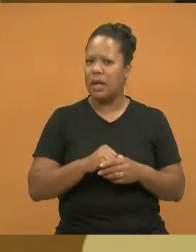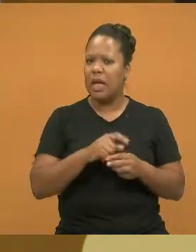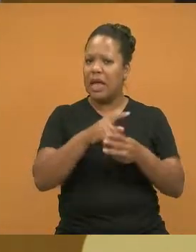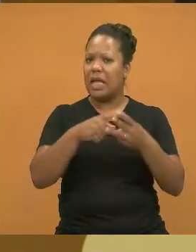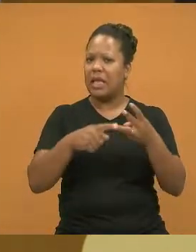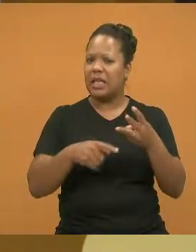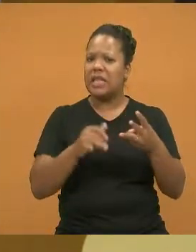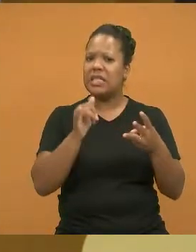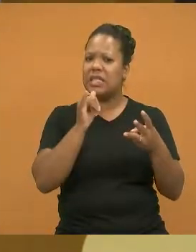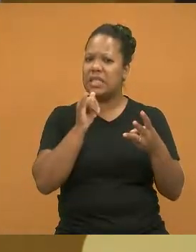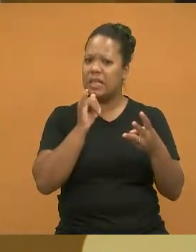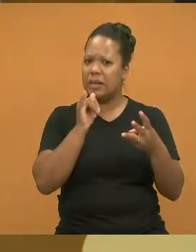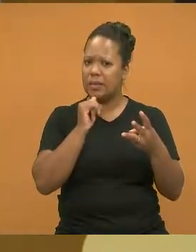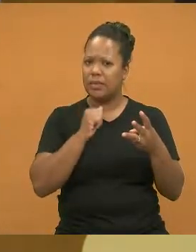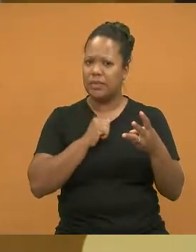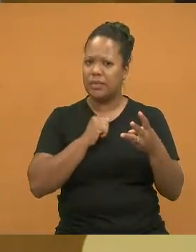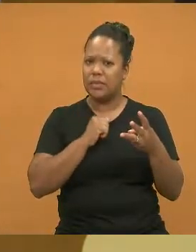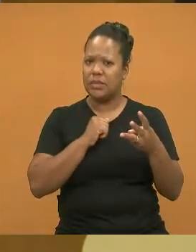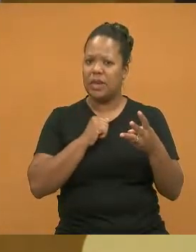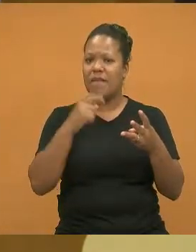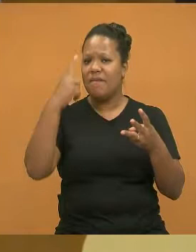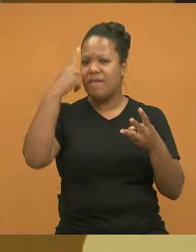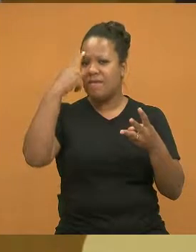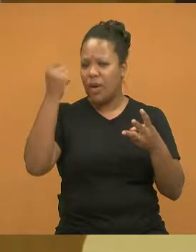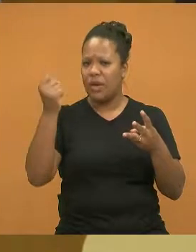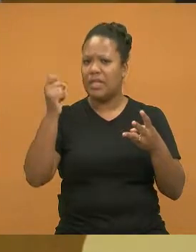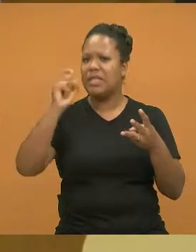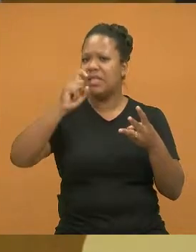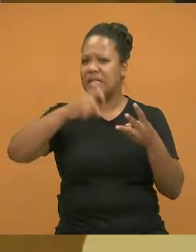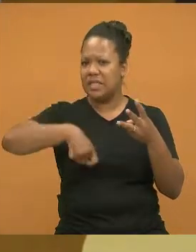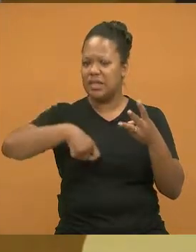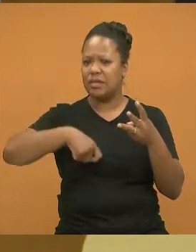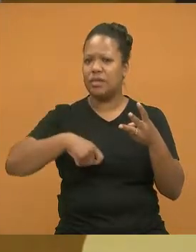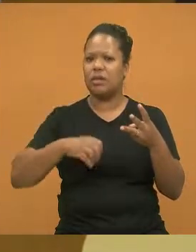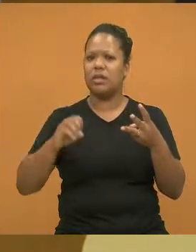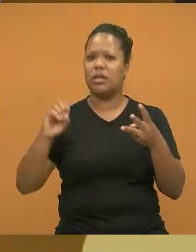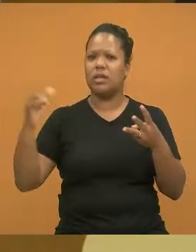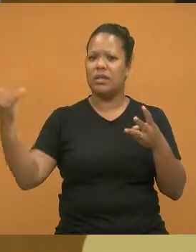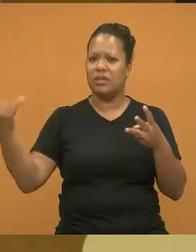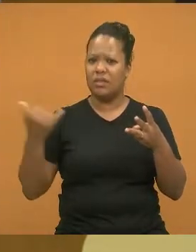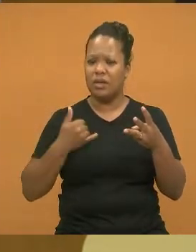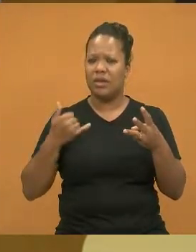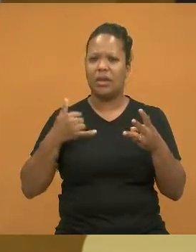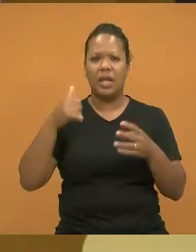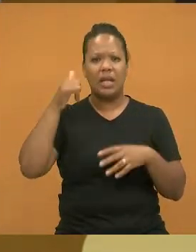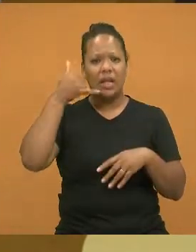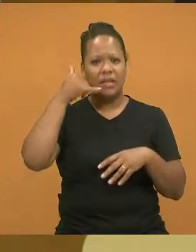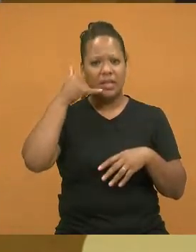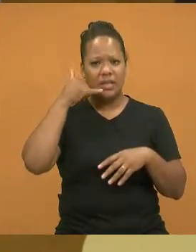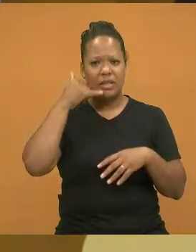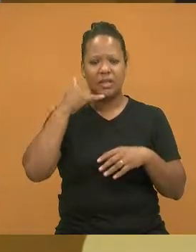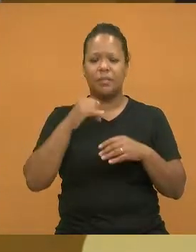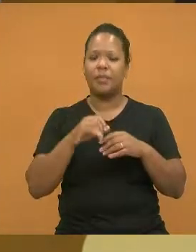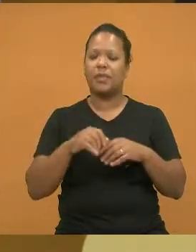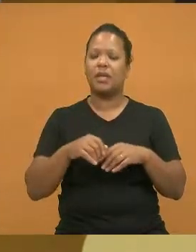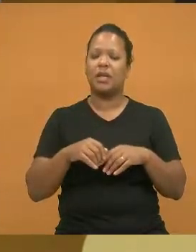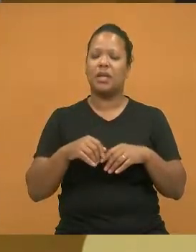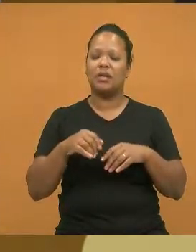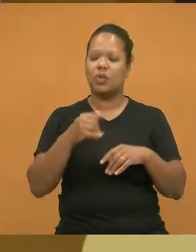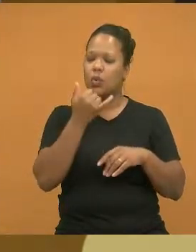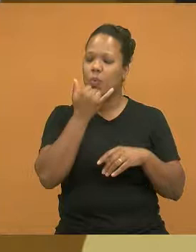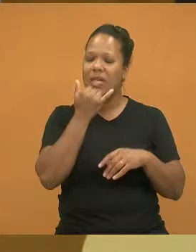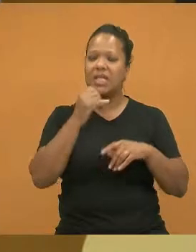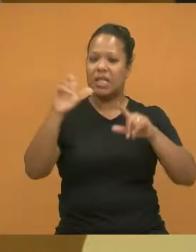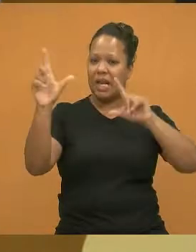3 exemplos de casos de violência sexual que chegaram à mídia e um de conhecimento meu, até por